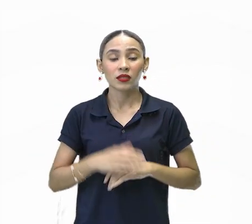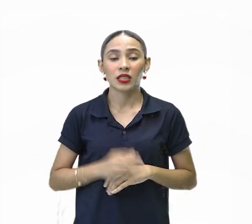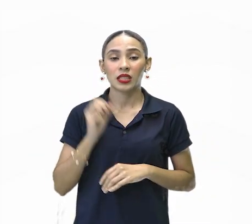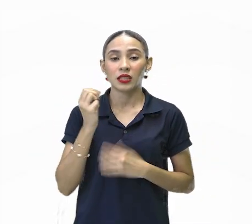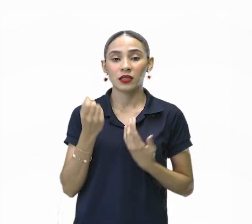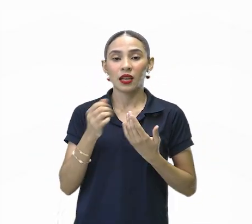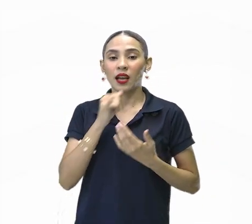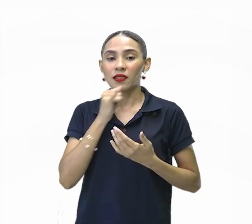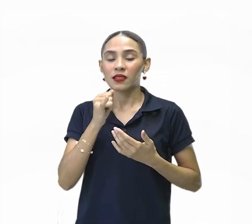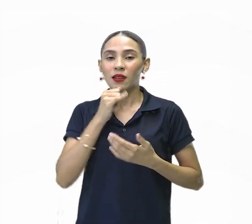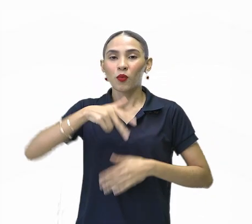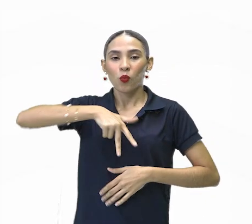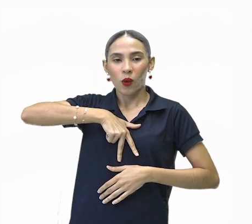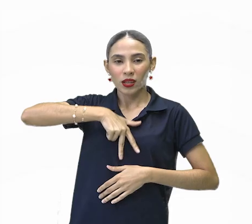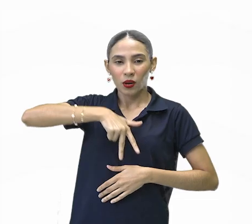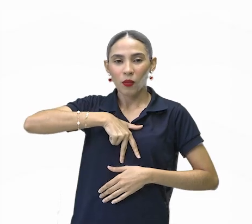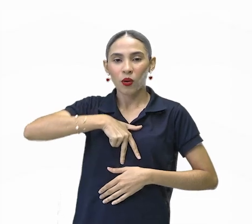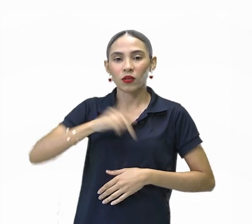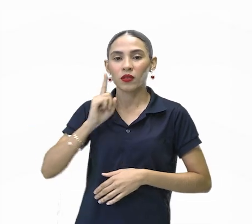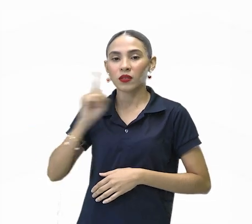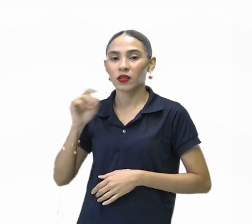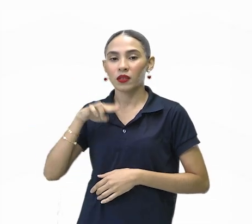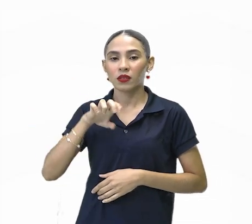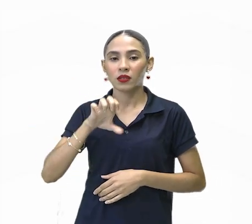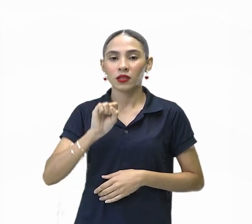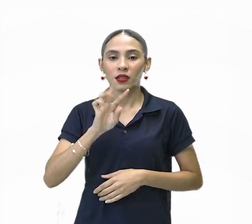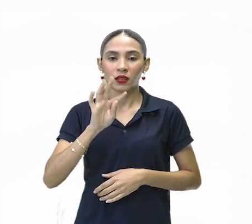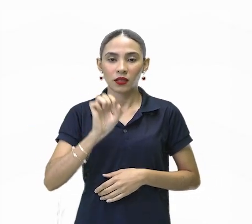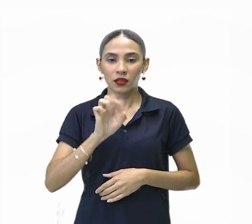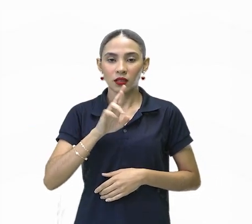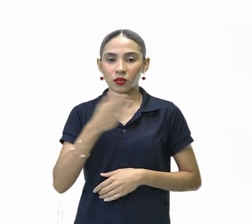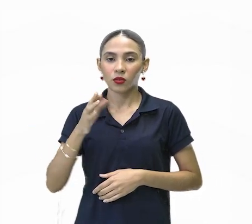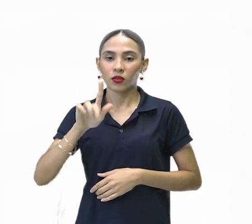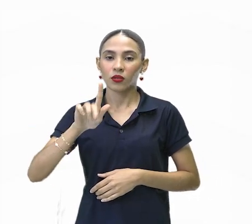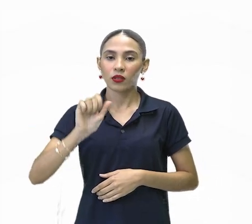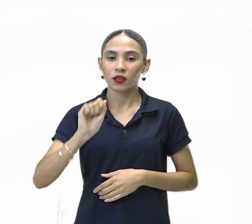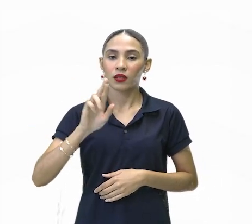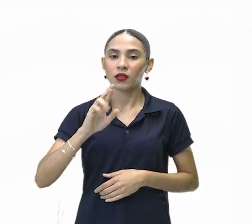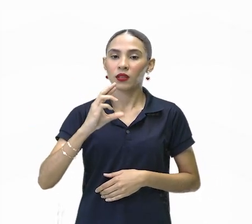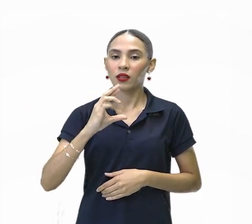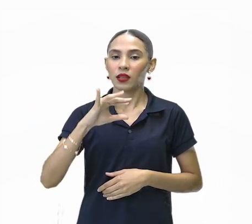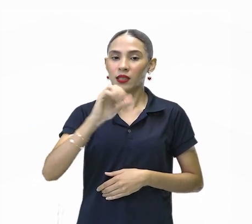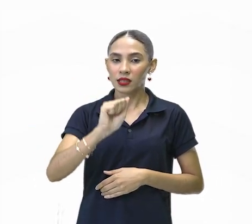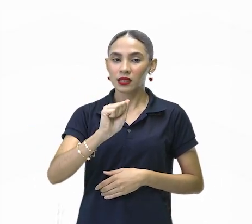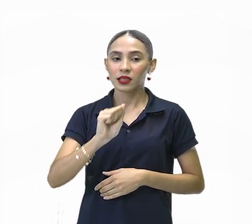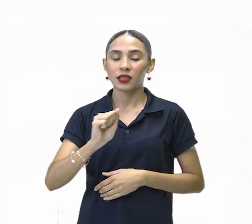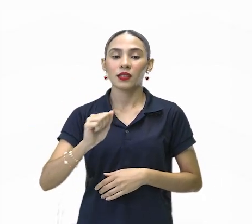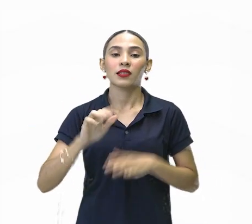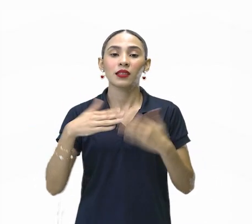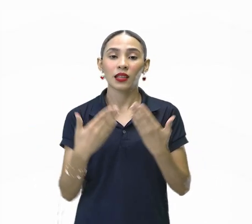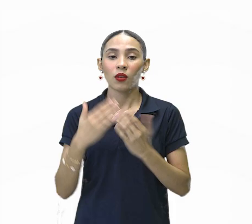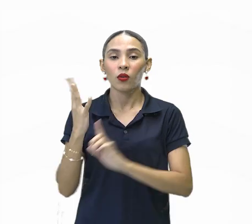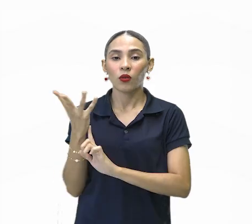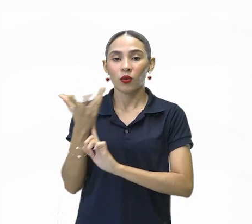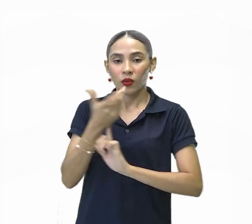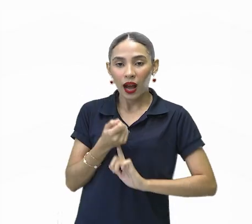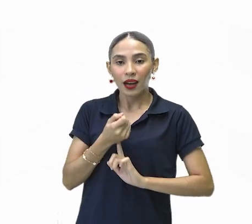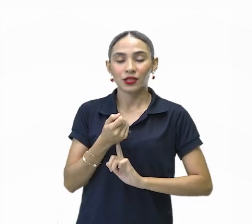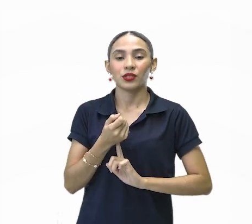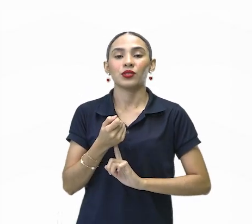o antropólogo Nestor Garcia Canglini, em sua obra Culturas Híbridas,